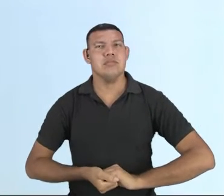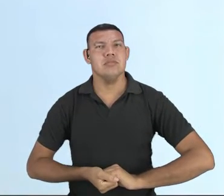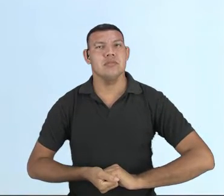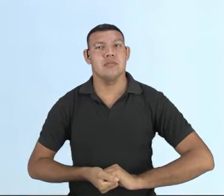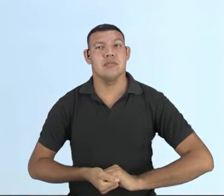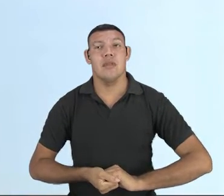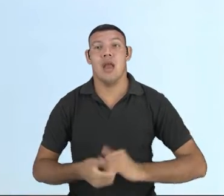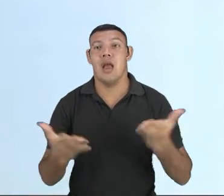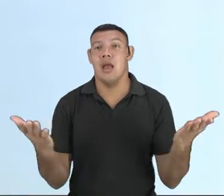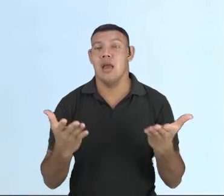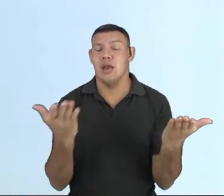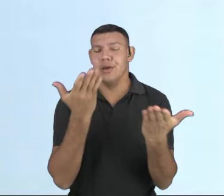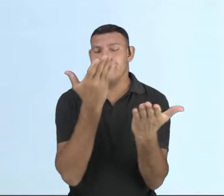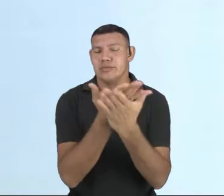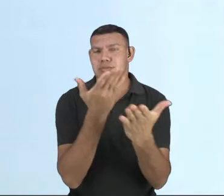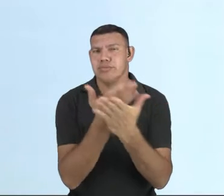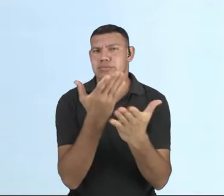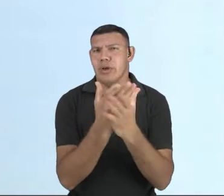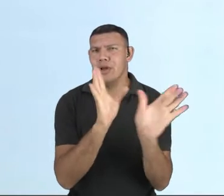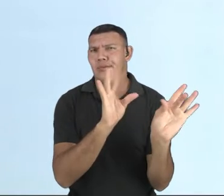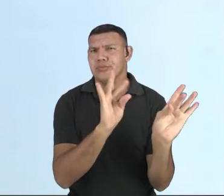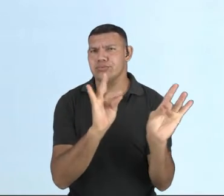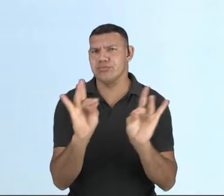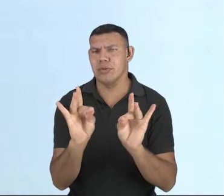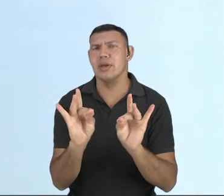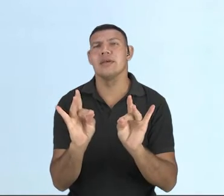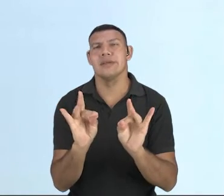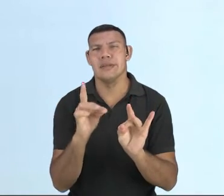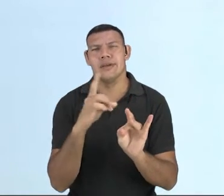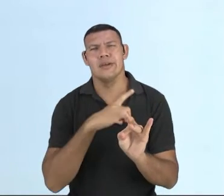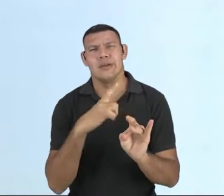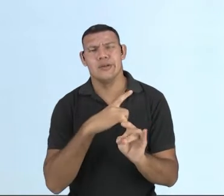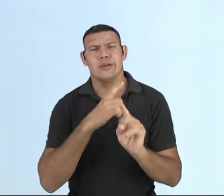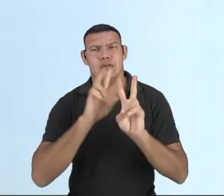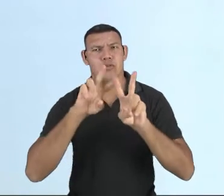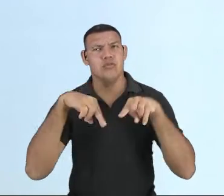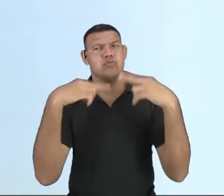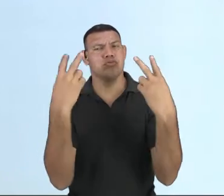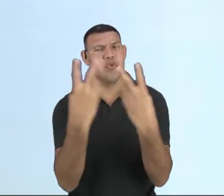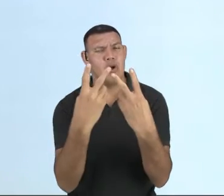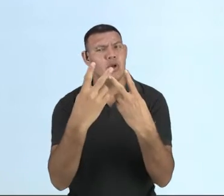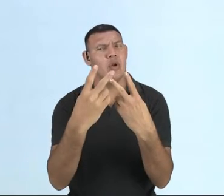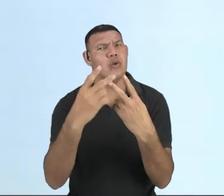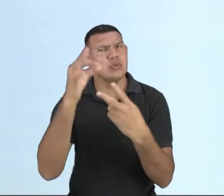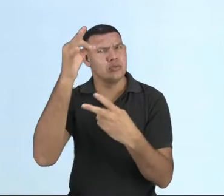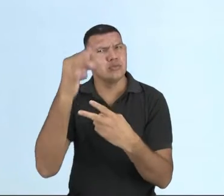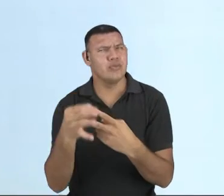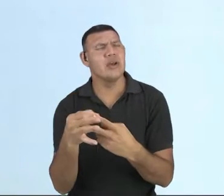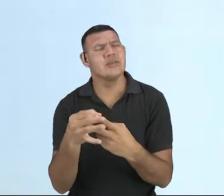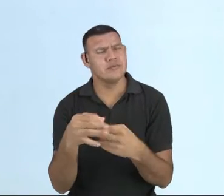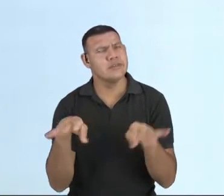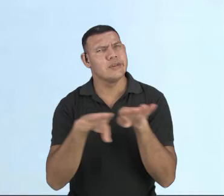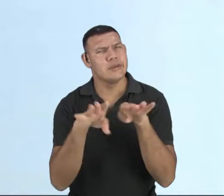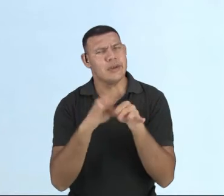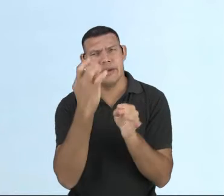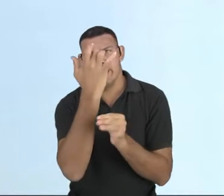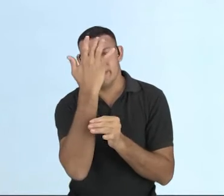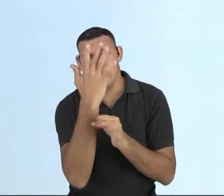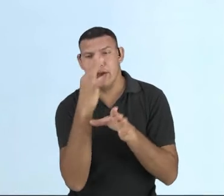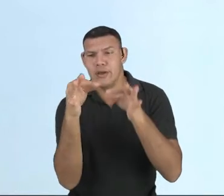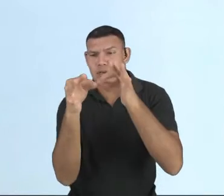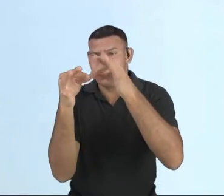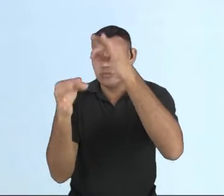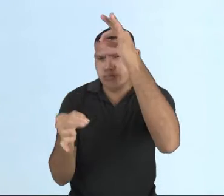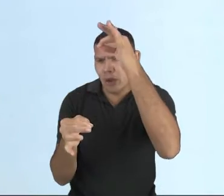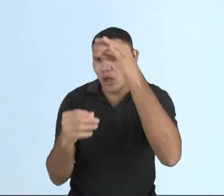Quando eu trabalho com líquidos, né, eles, embora possuem volume definidos, né, que é até mais fácil de medir, né, 1 litro, 2 litros,